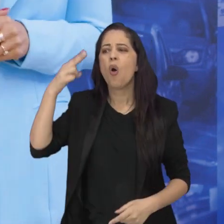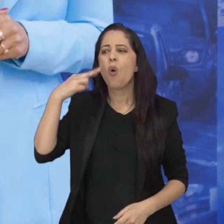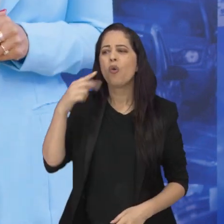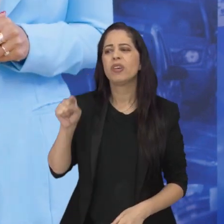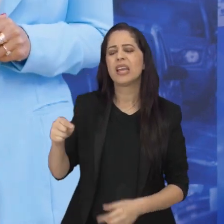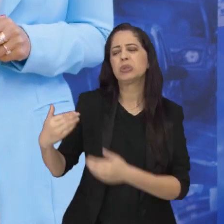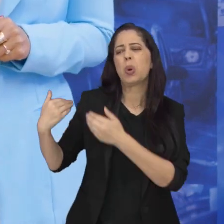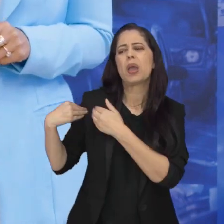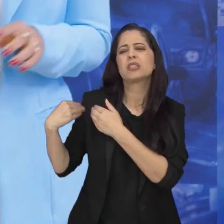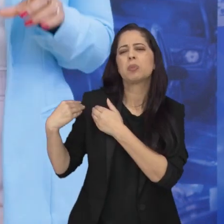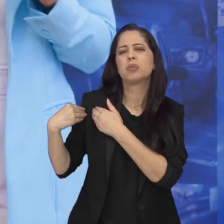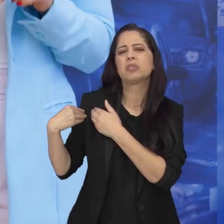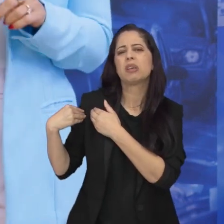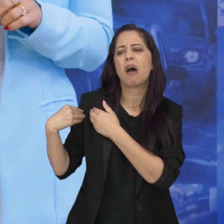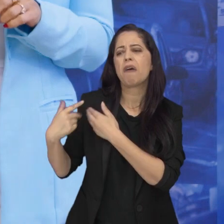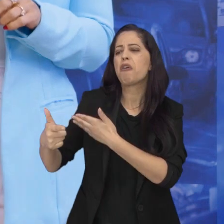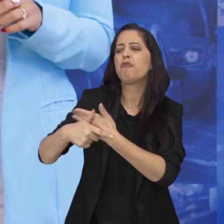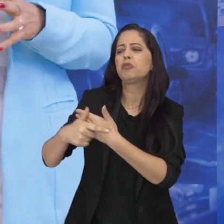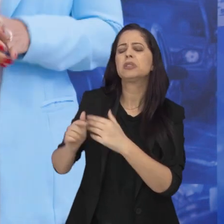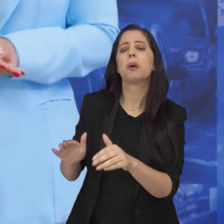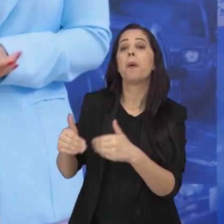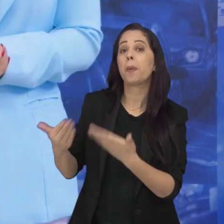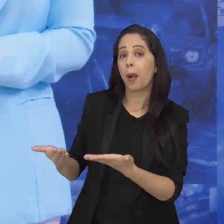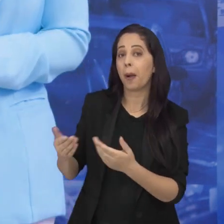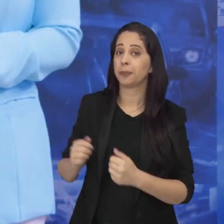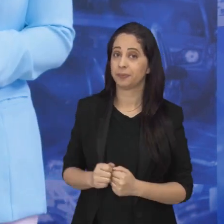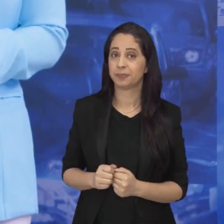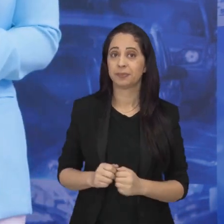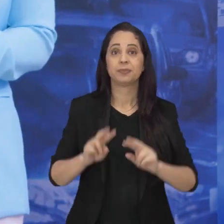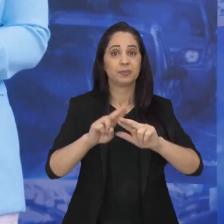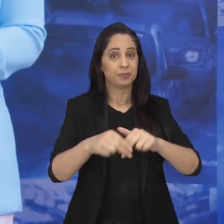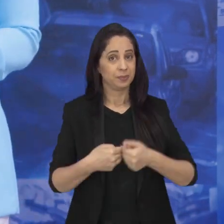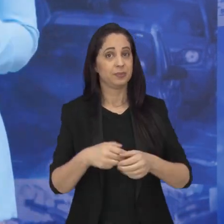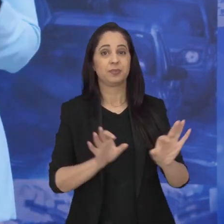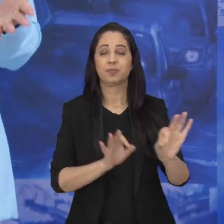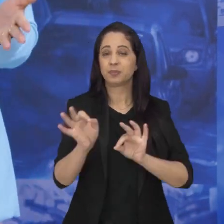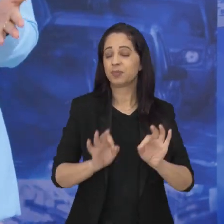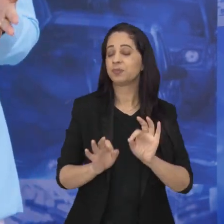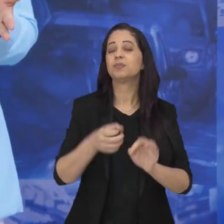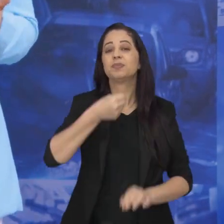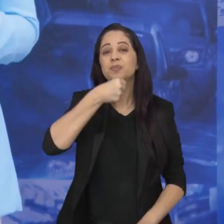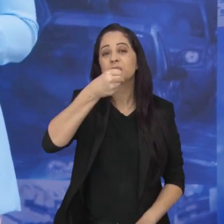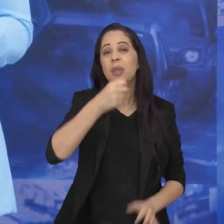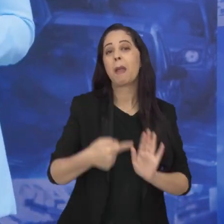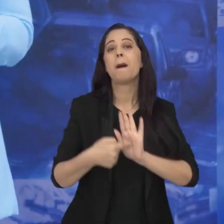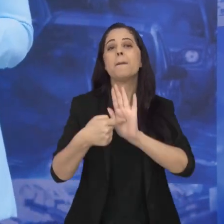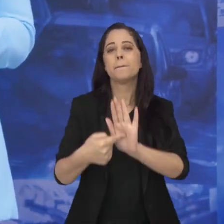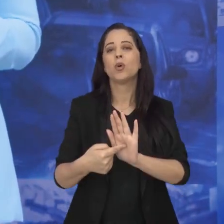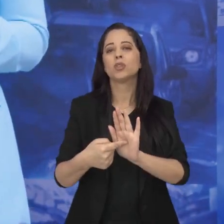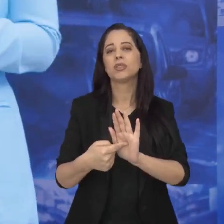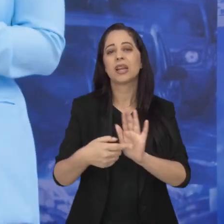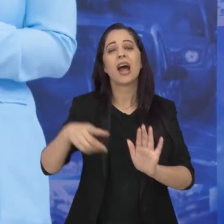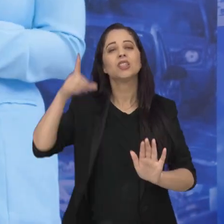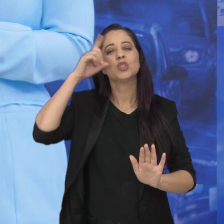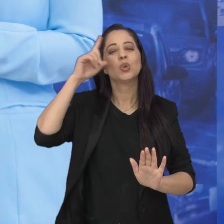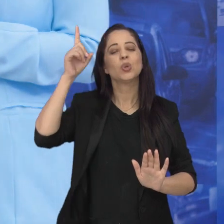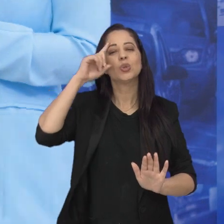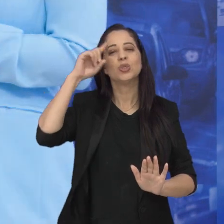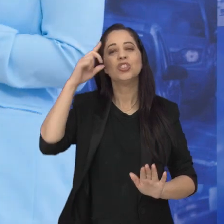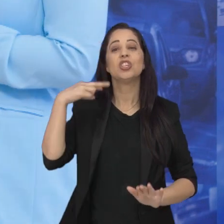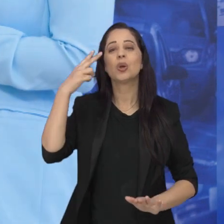relação às atribuições dos parlamentares. Por isso, nós preparamos uma reportagem especial que mostra um pouquinho da rotina